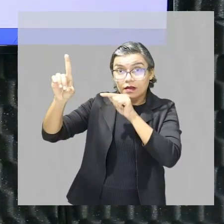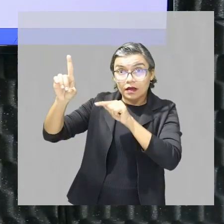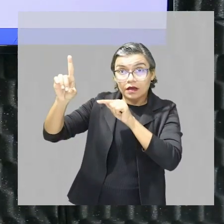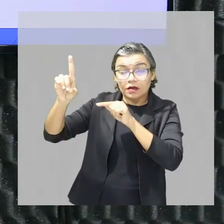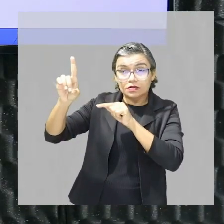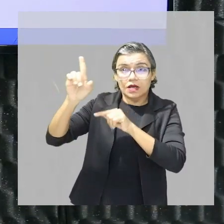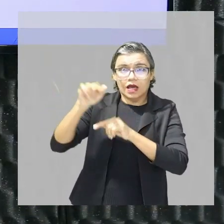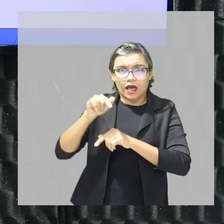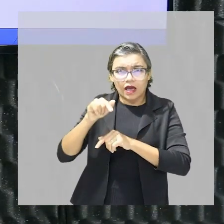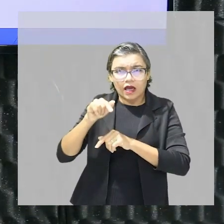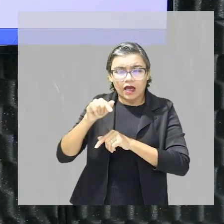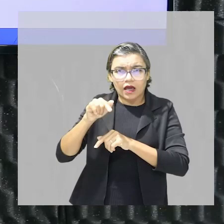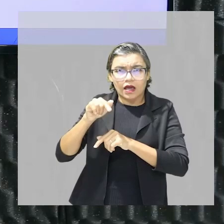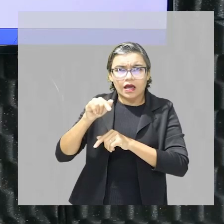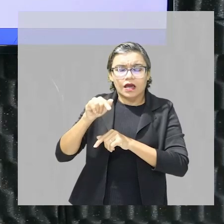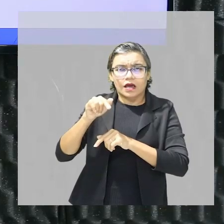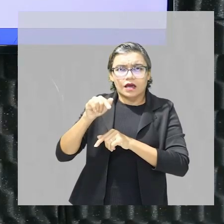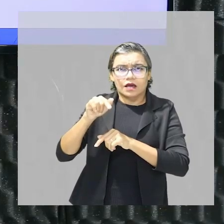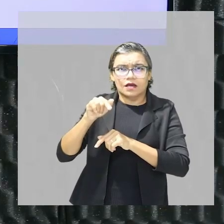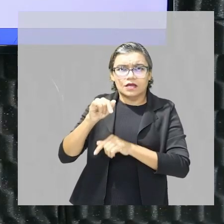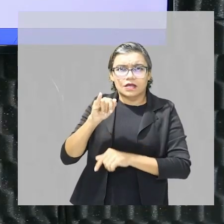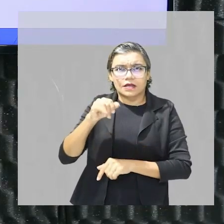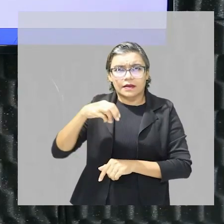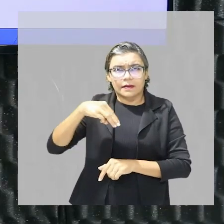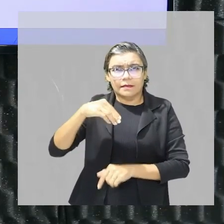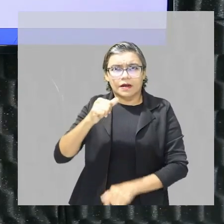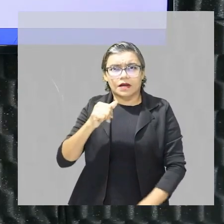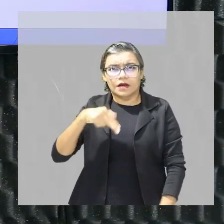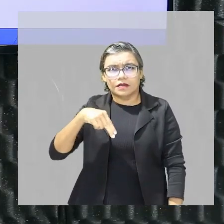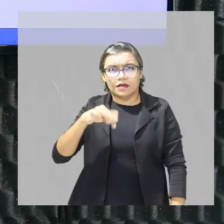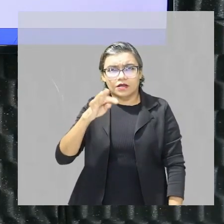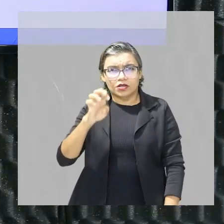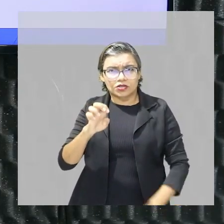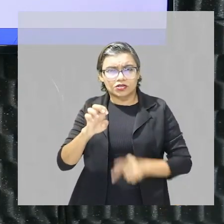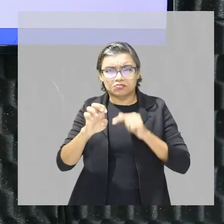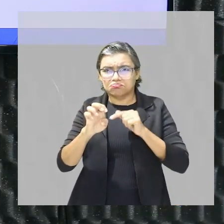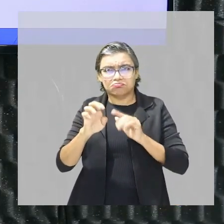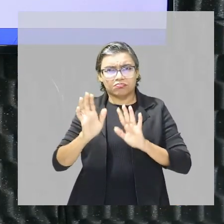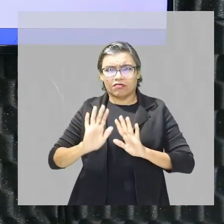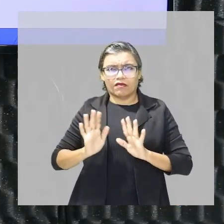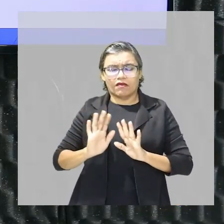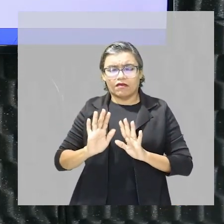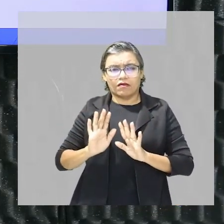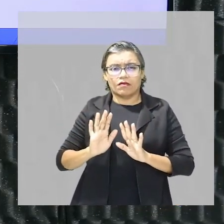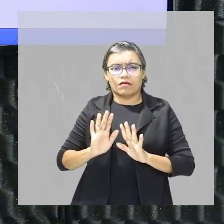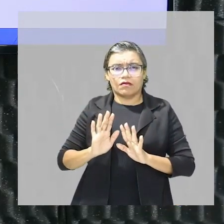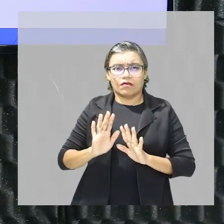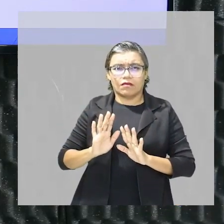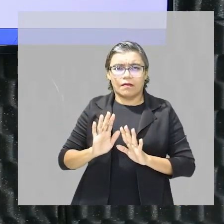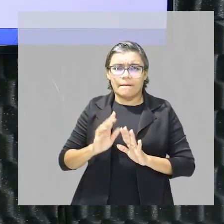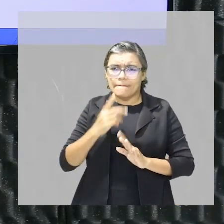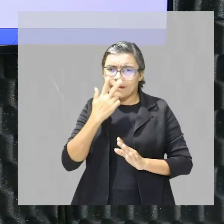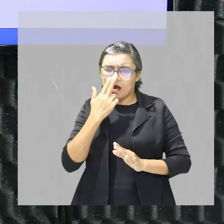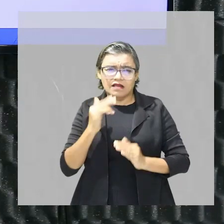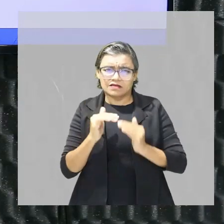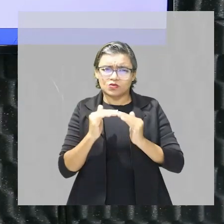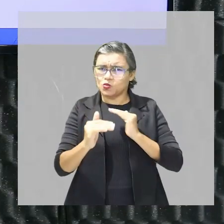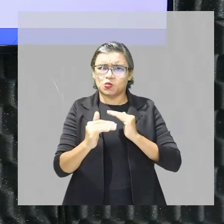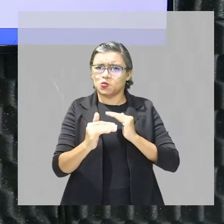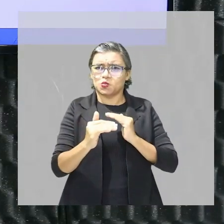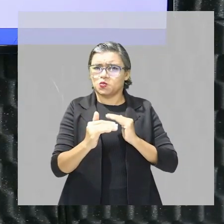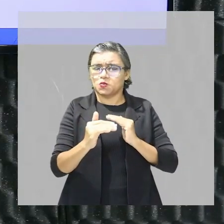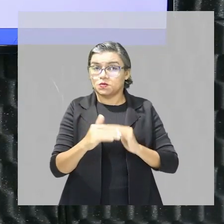uma coisa imanente ela é transcendente Então essa palavra imanente aí ela se faz um tanto quanto e inadequada